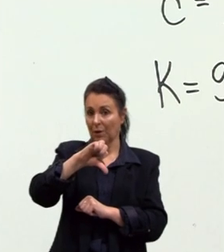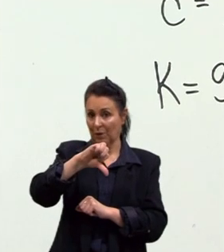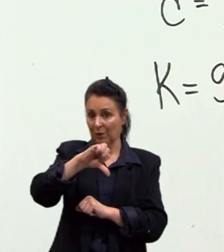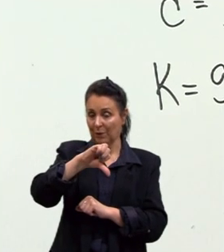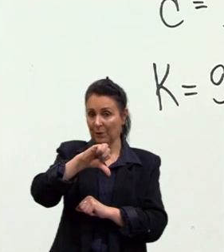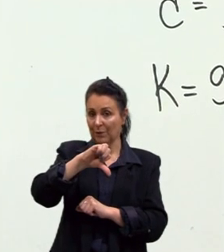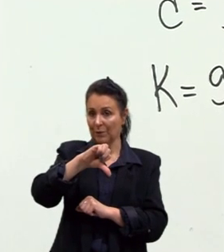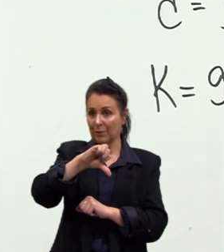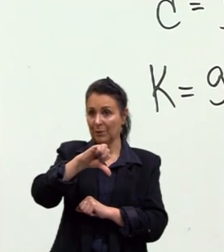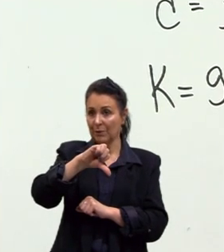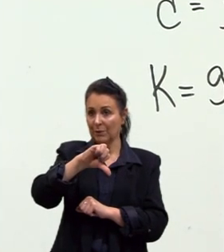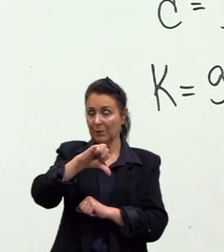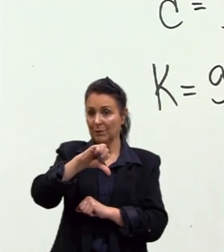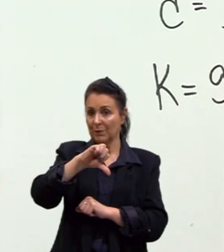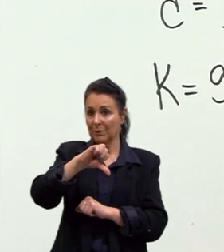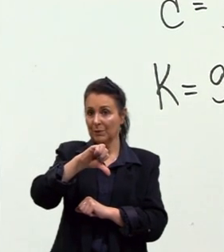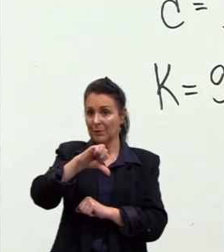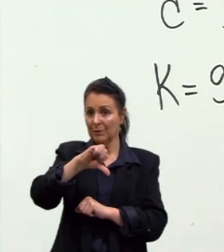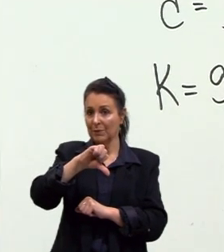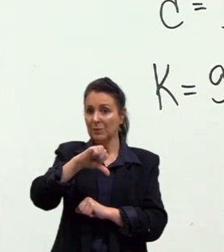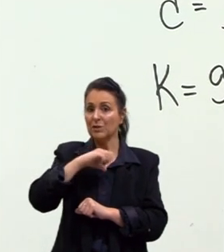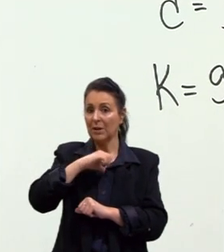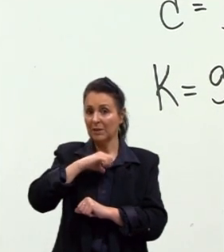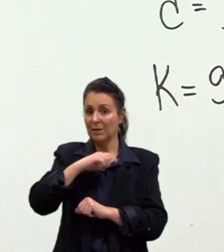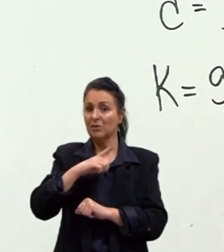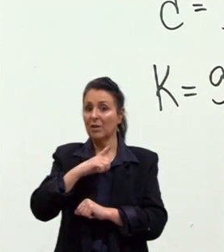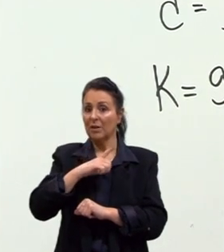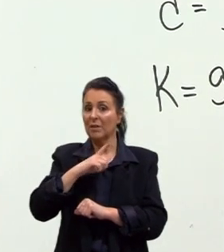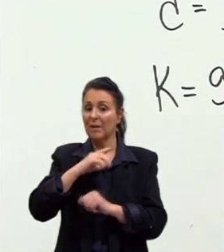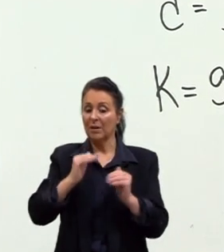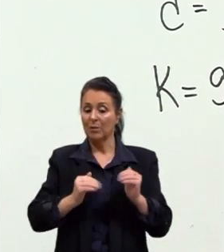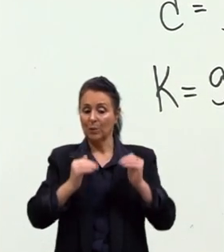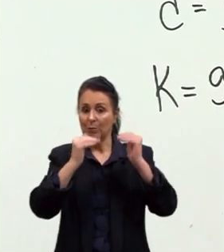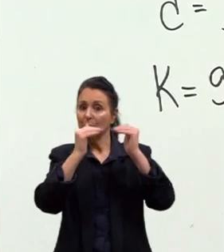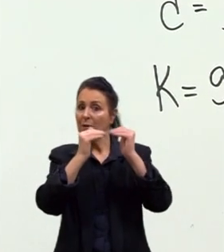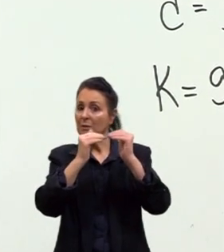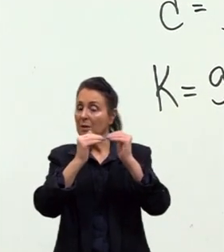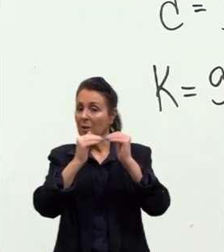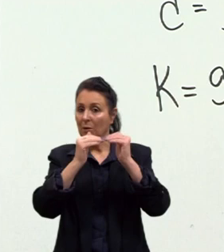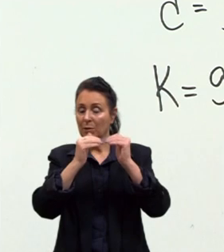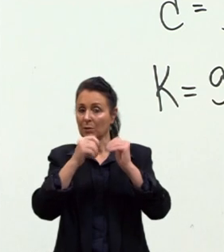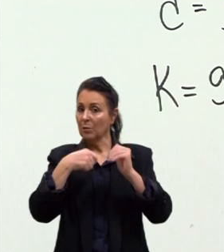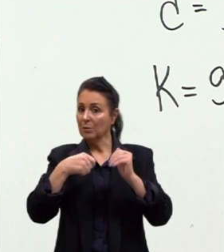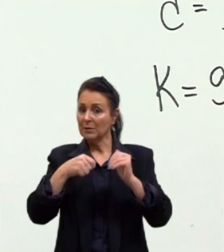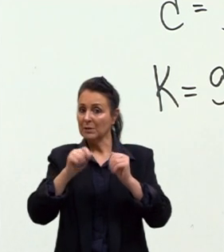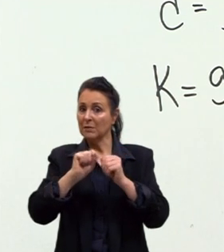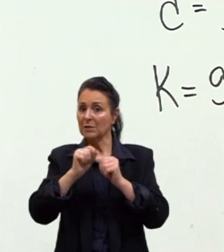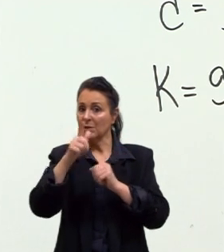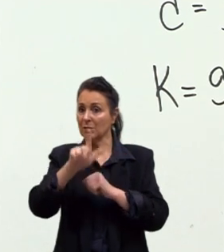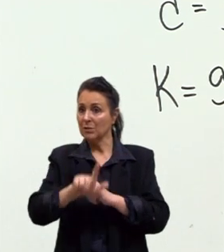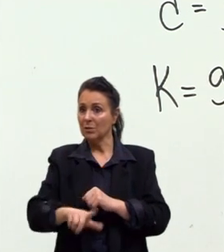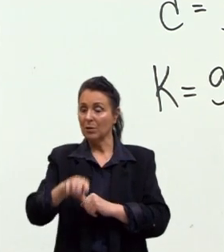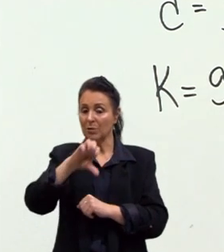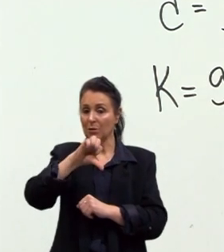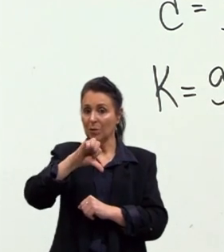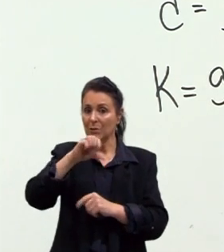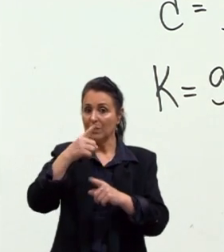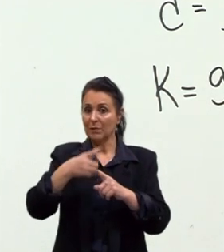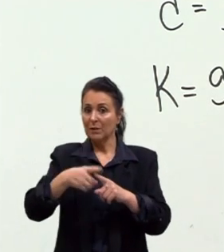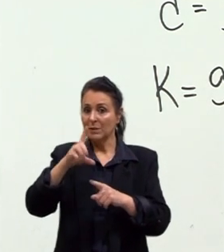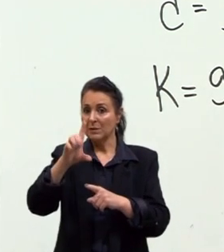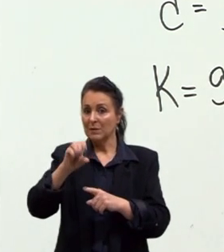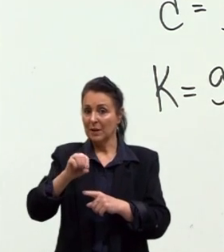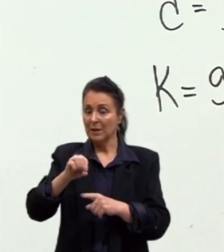primeiro nove ele já tá né nas unidades padrão então a gente não precisa mexer nele tá 9 vezes 10